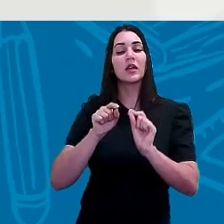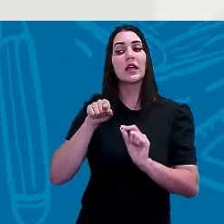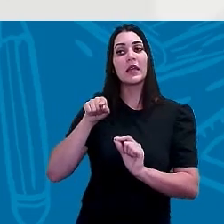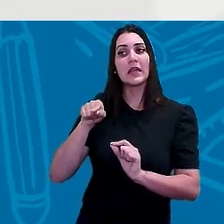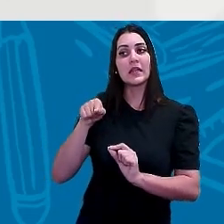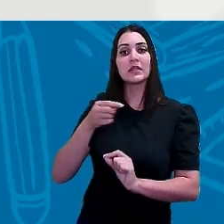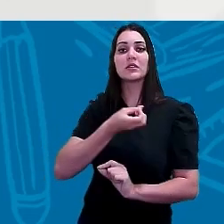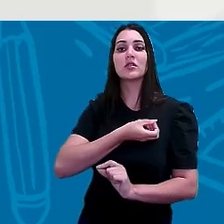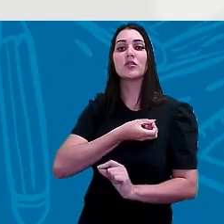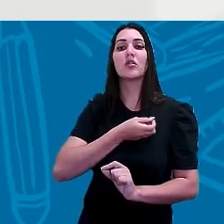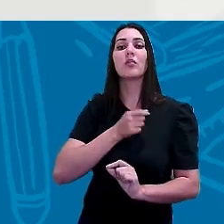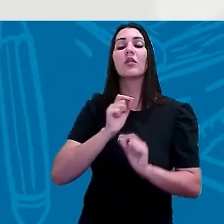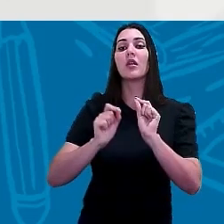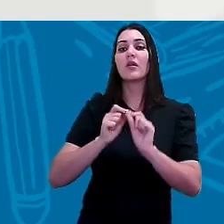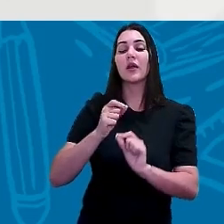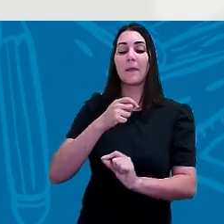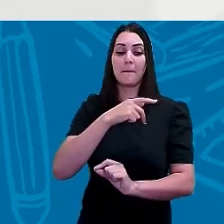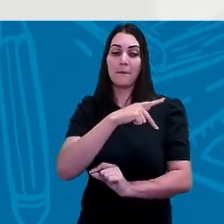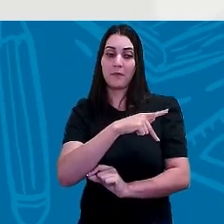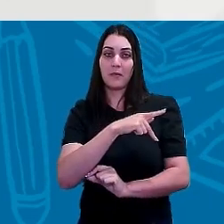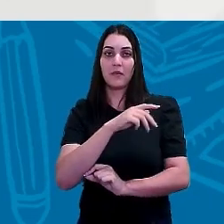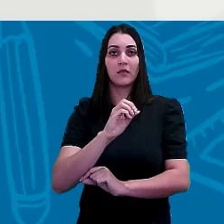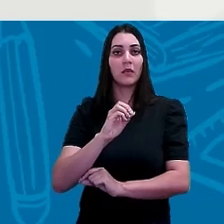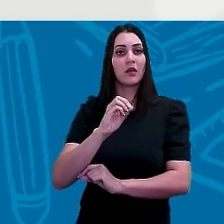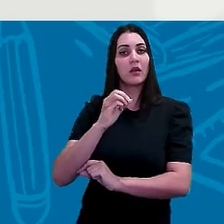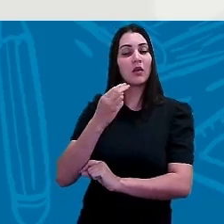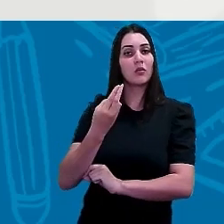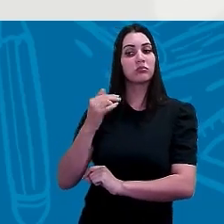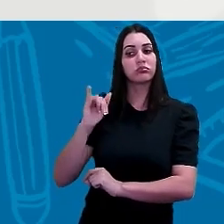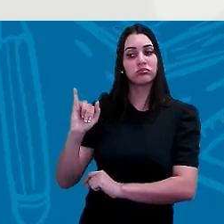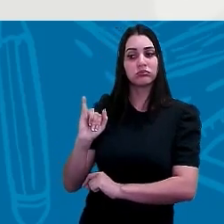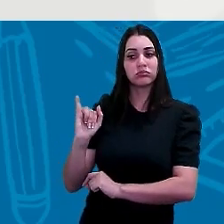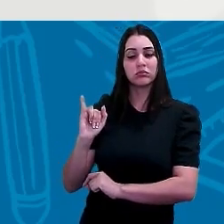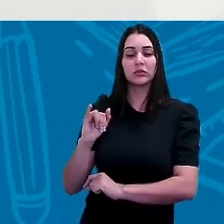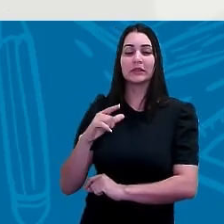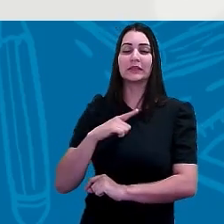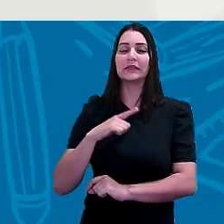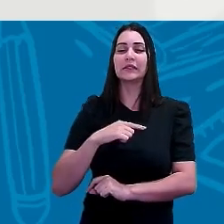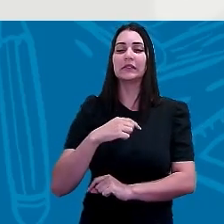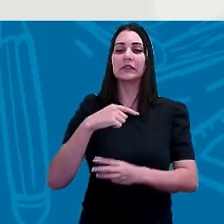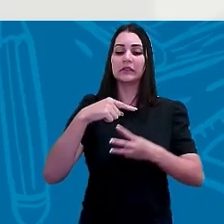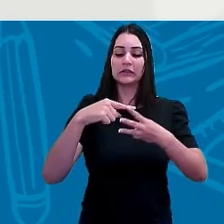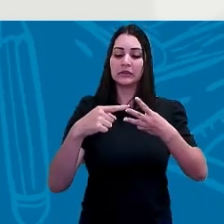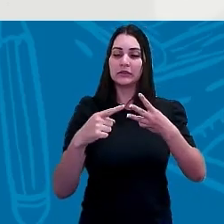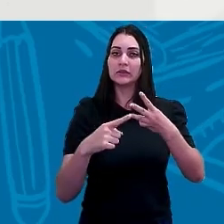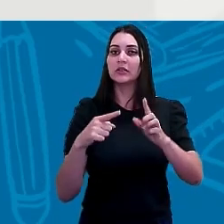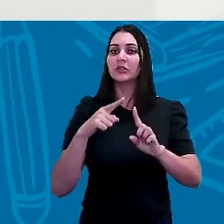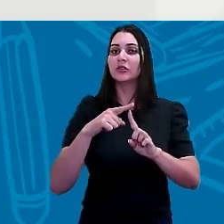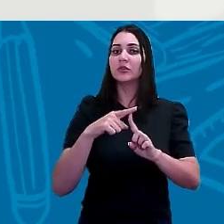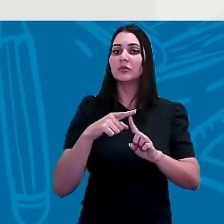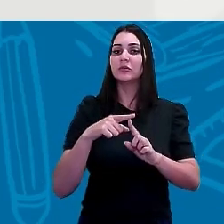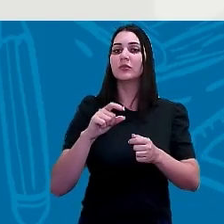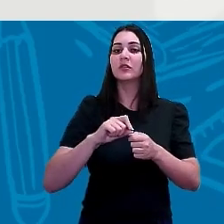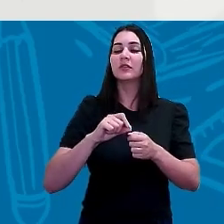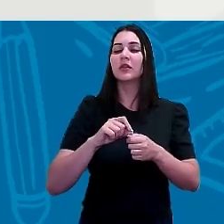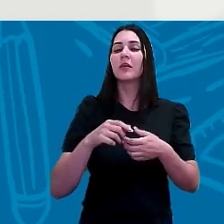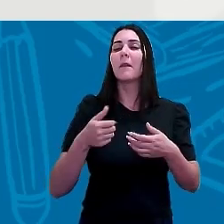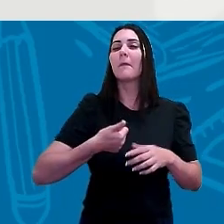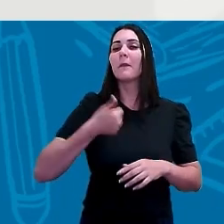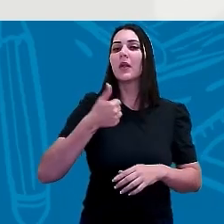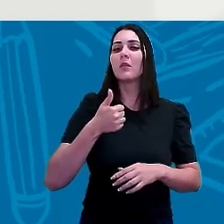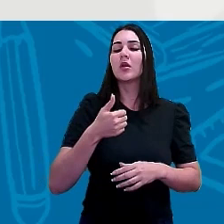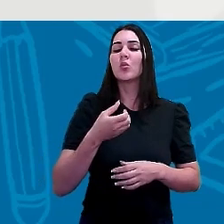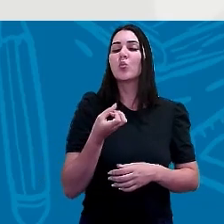número par ou ele é um número ímpar? Então, a gente tem 3 coisinhas para fazer. Primeiro, a gente tem que saber há quanto tempo ocorreu